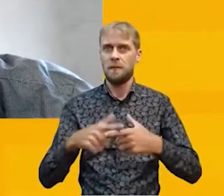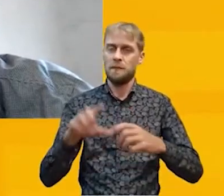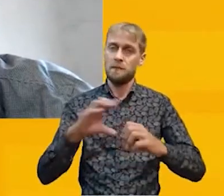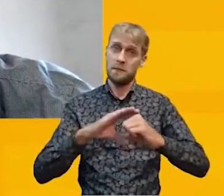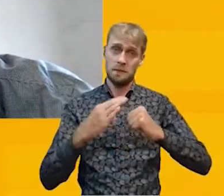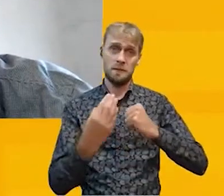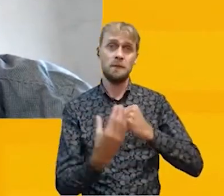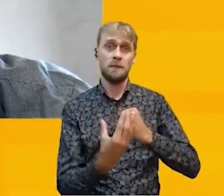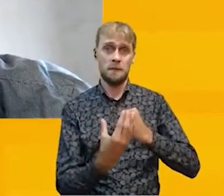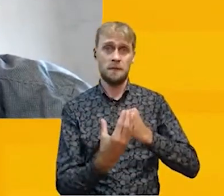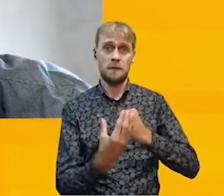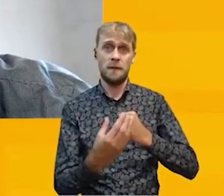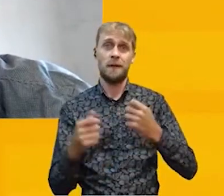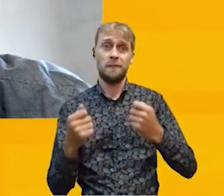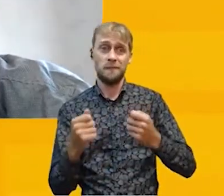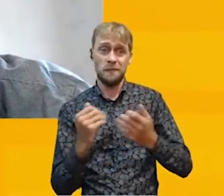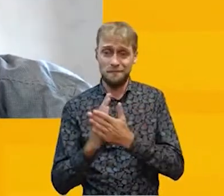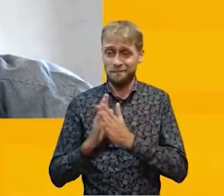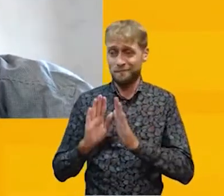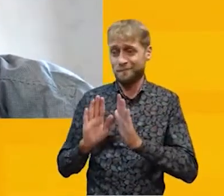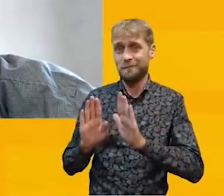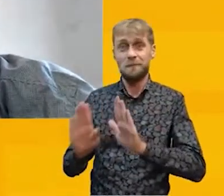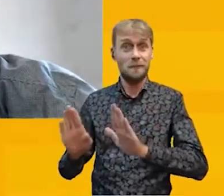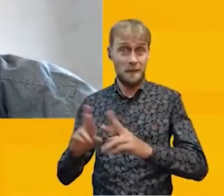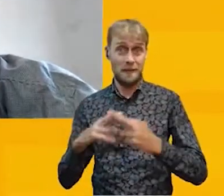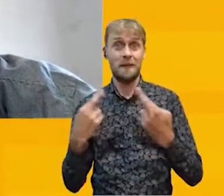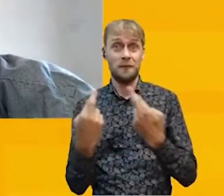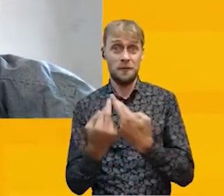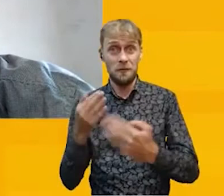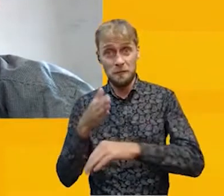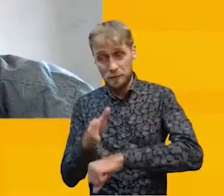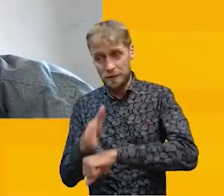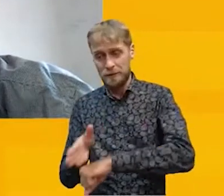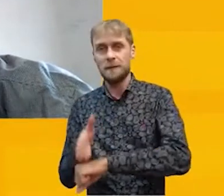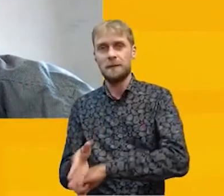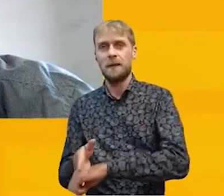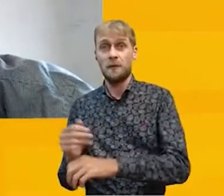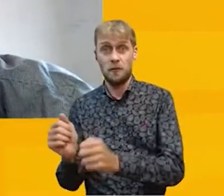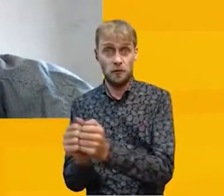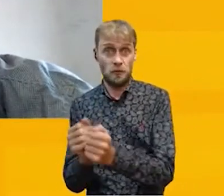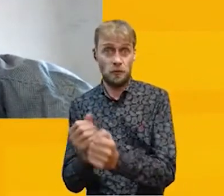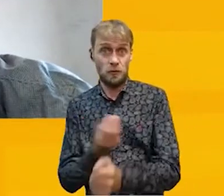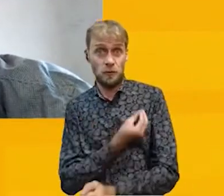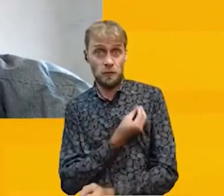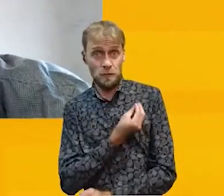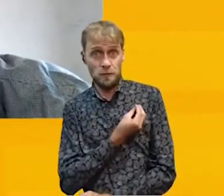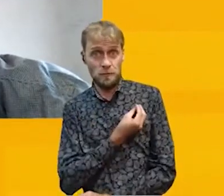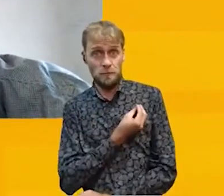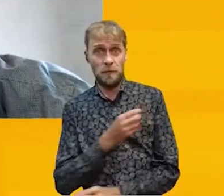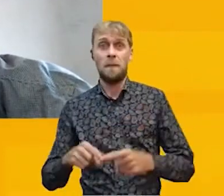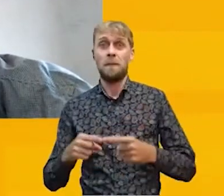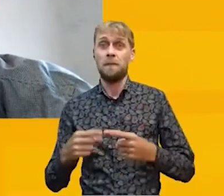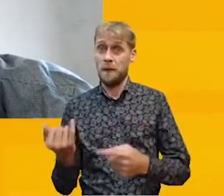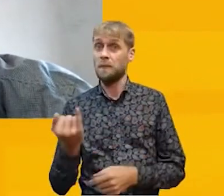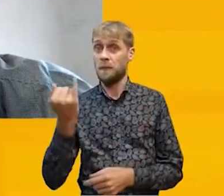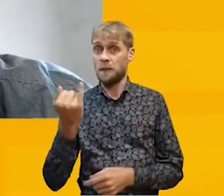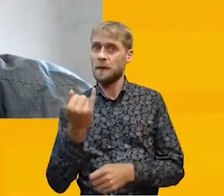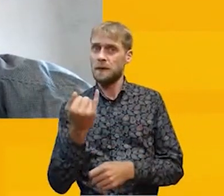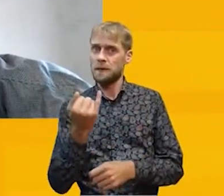a gente teve que interromper as nossas reuniões presenciais. Eu acho de suma importância, apesar da